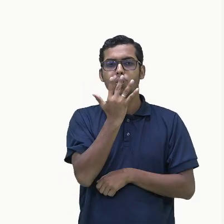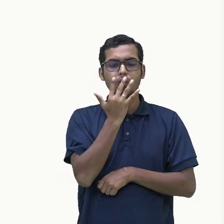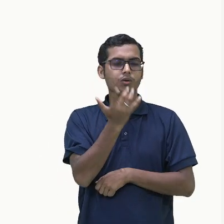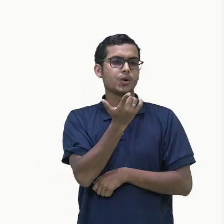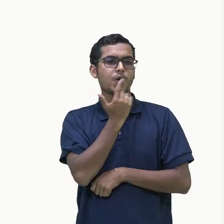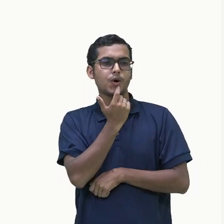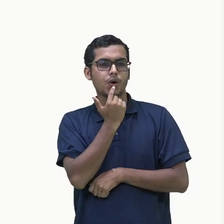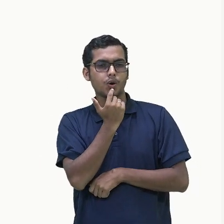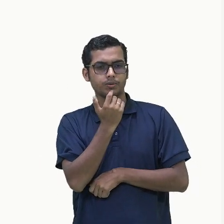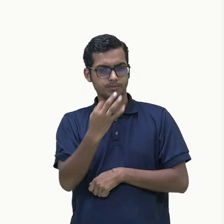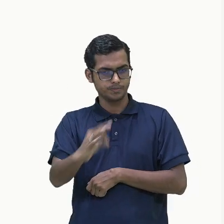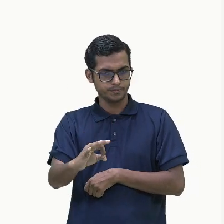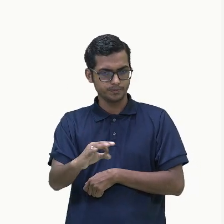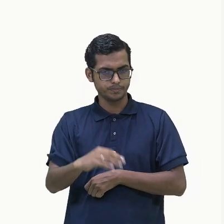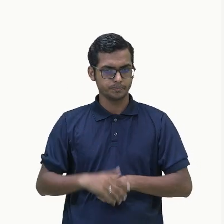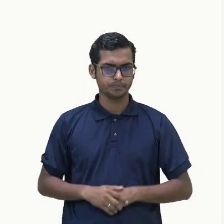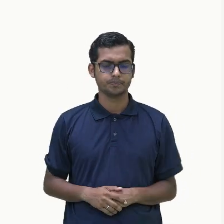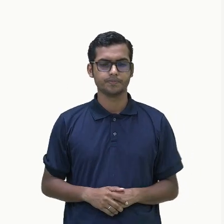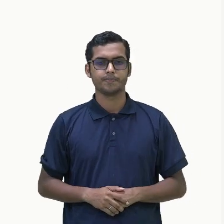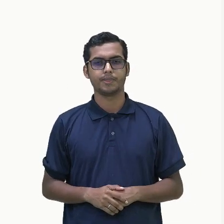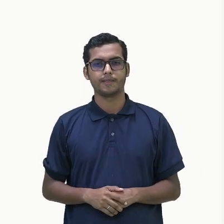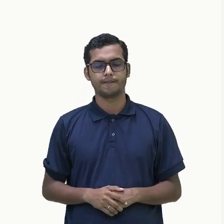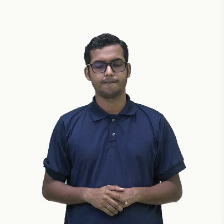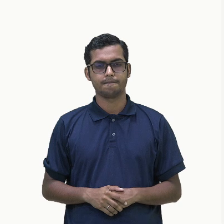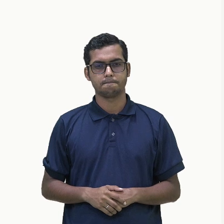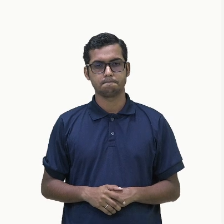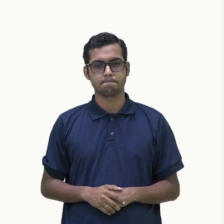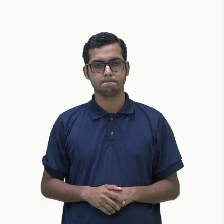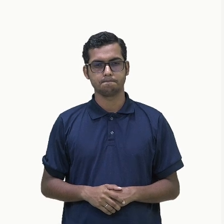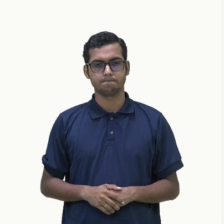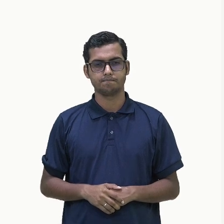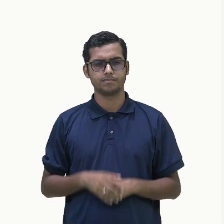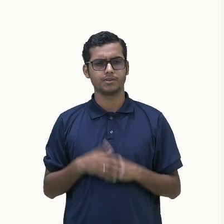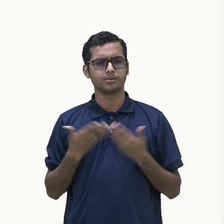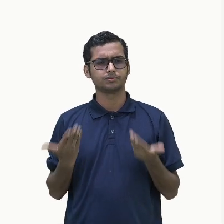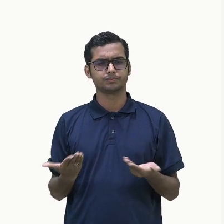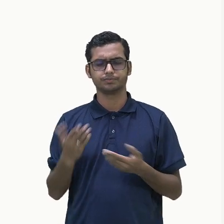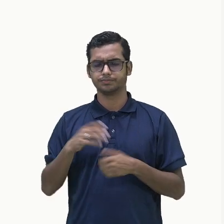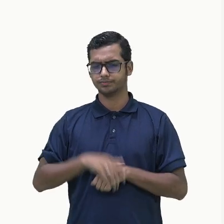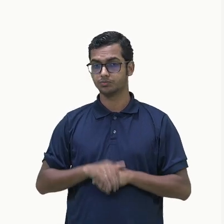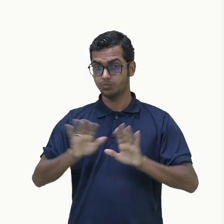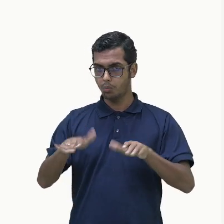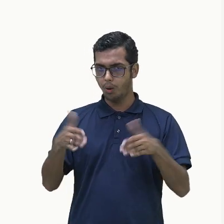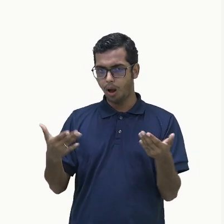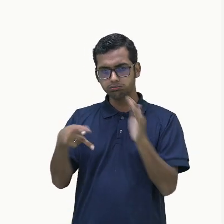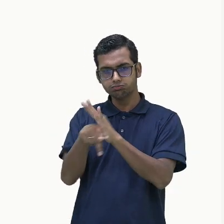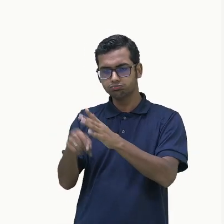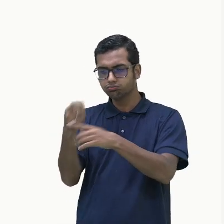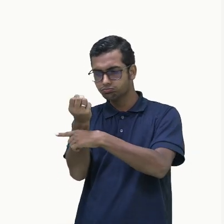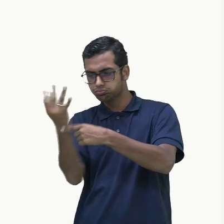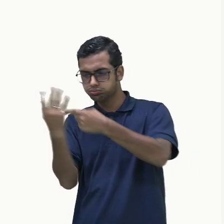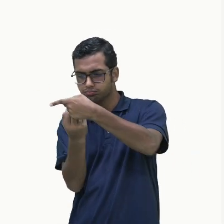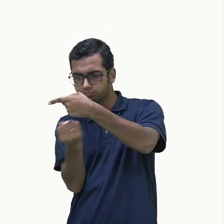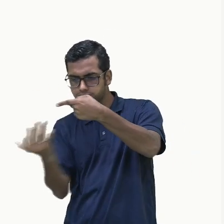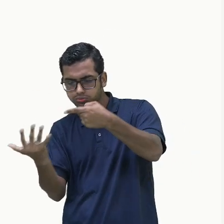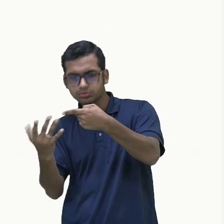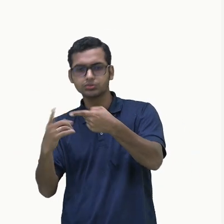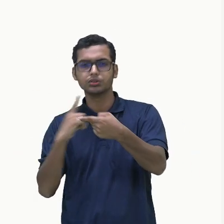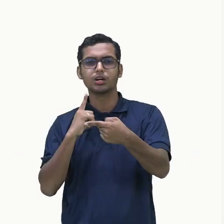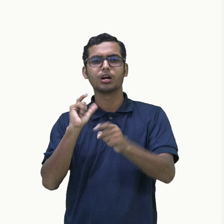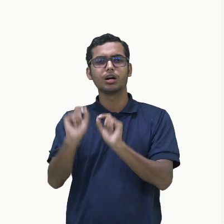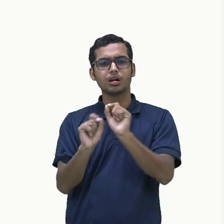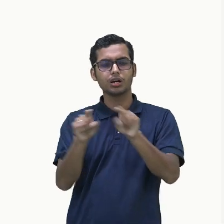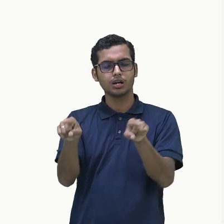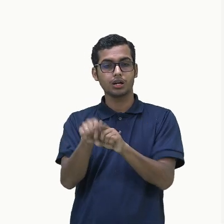vermelha. Tudo bem. Que fração corresponde à tinta verde utilizada